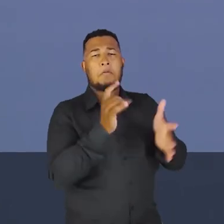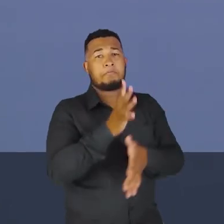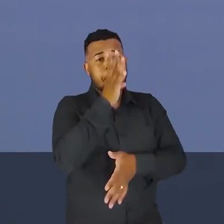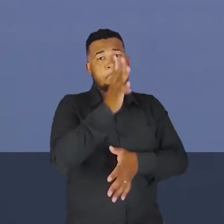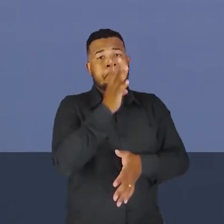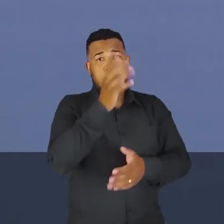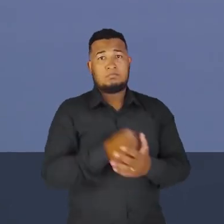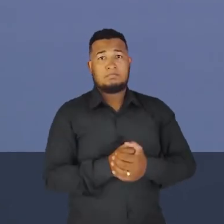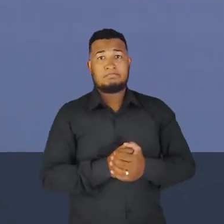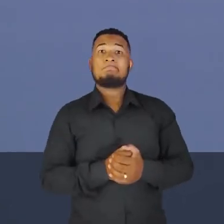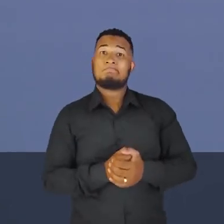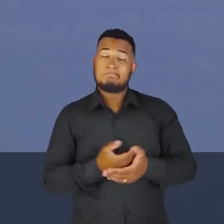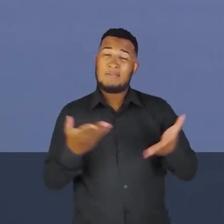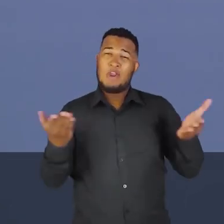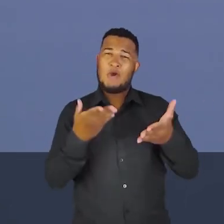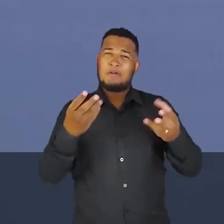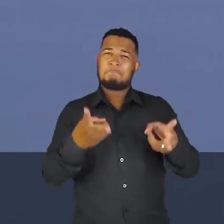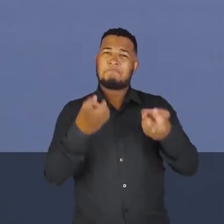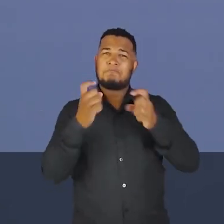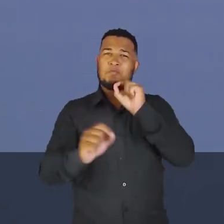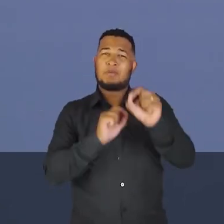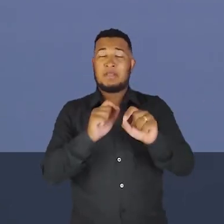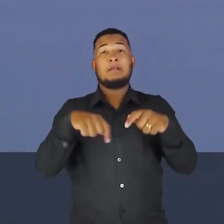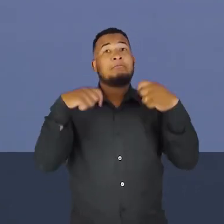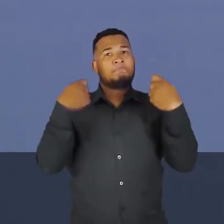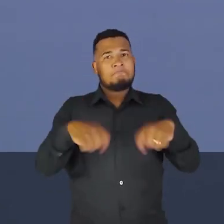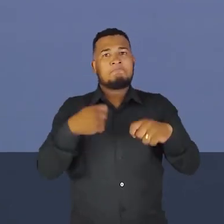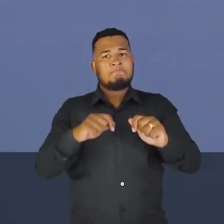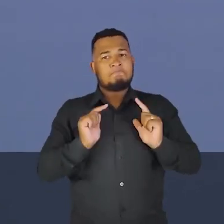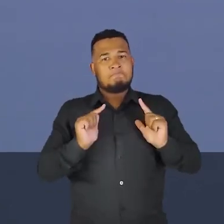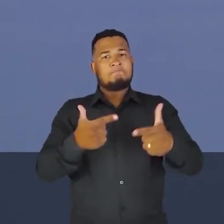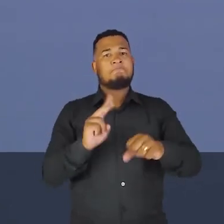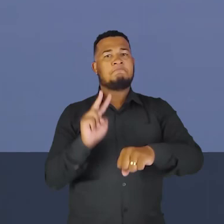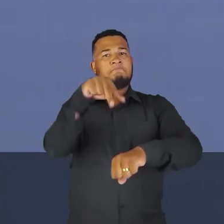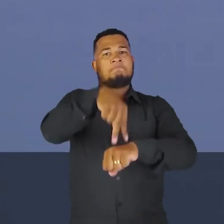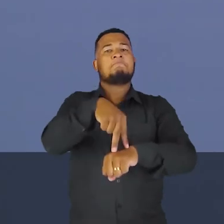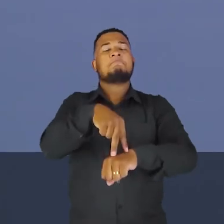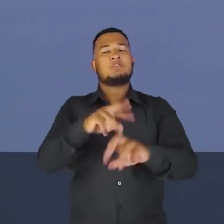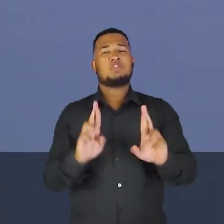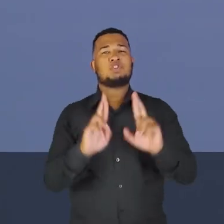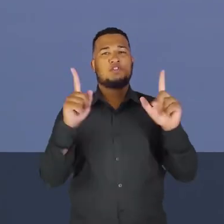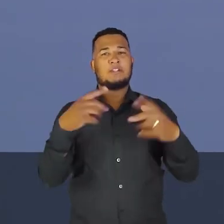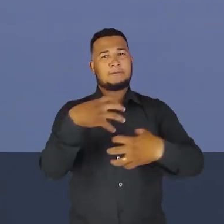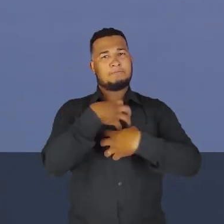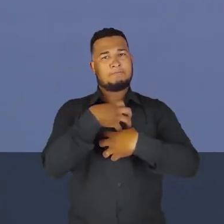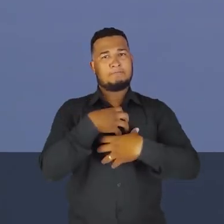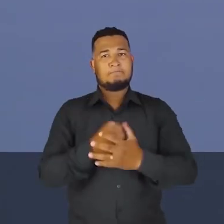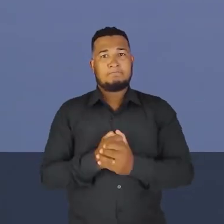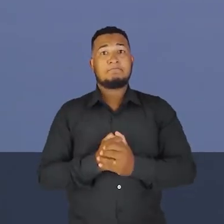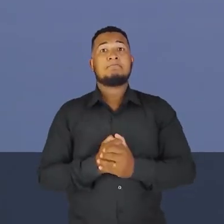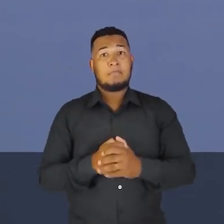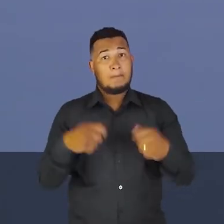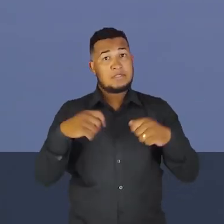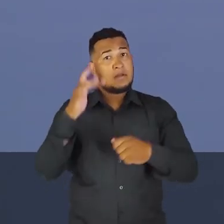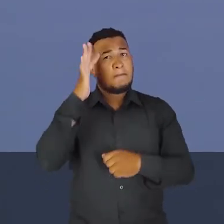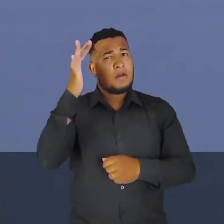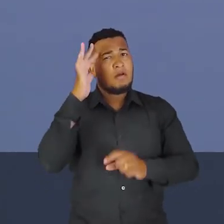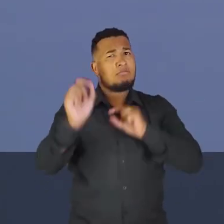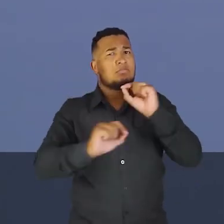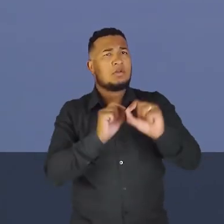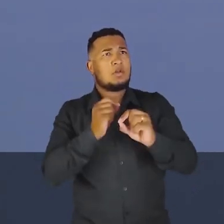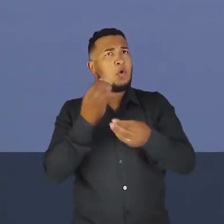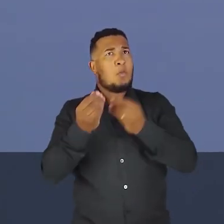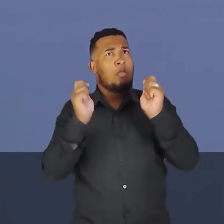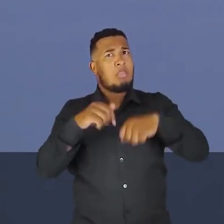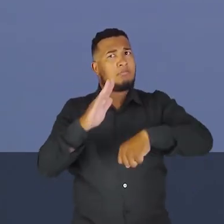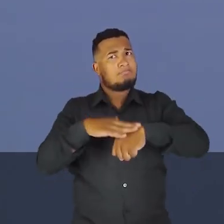momento, então, a gente começa a observar que a gente precisa realmente nos posicionar de uma forma diferente. tá? A gente tem que pensar em quais seriam as